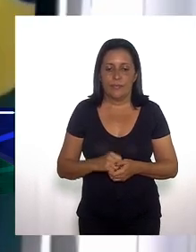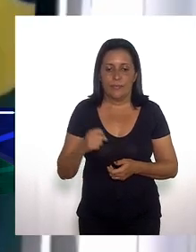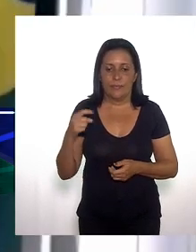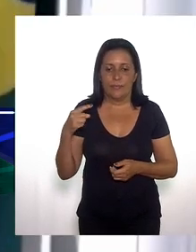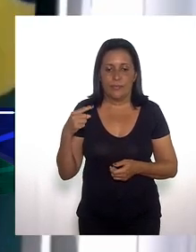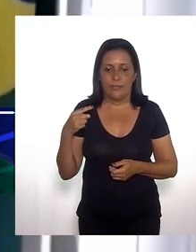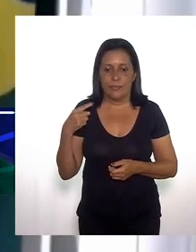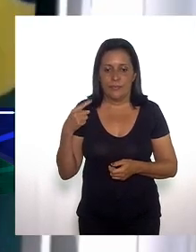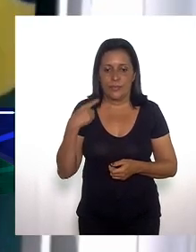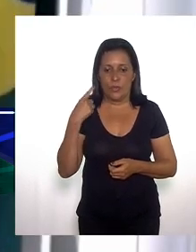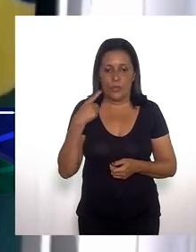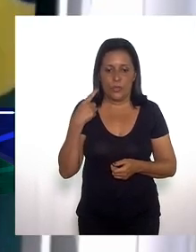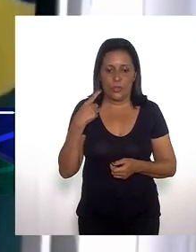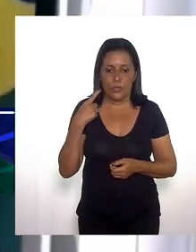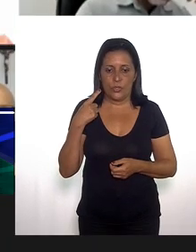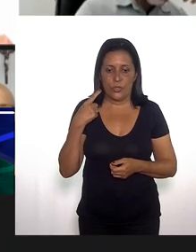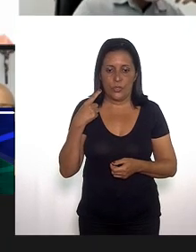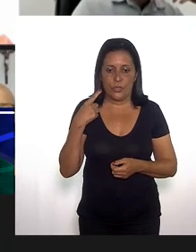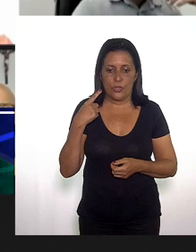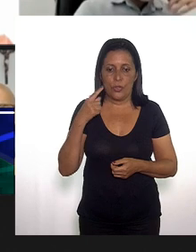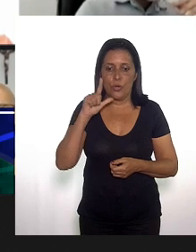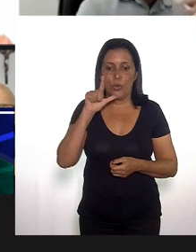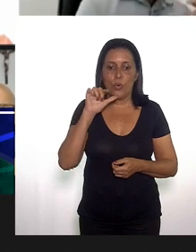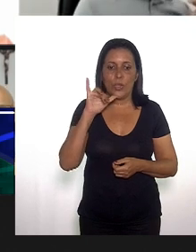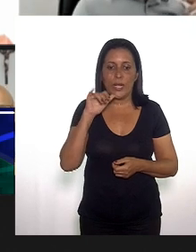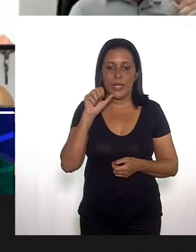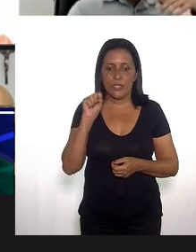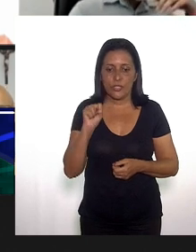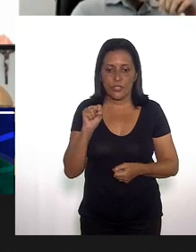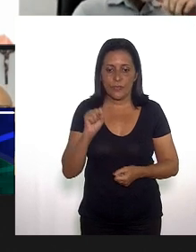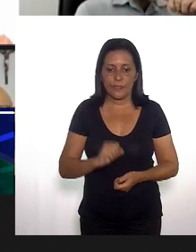Deputado Luiz Martins.